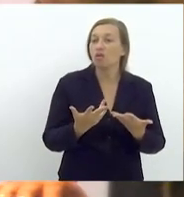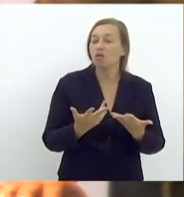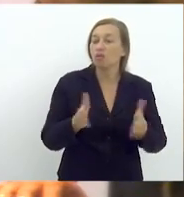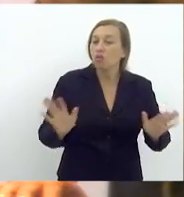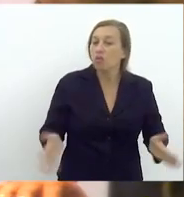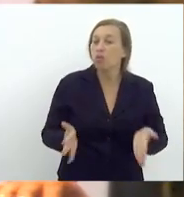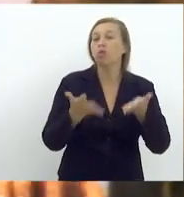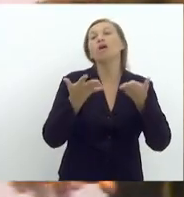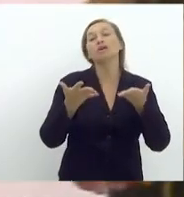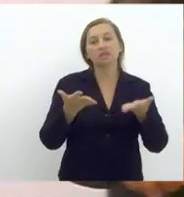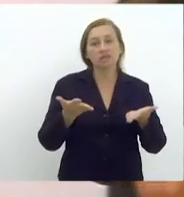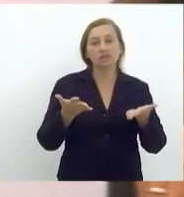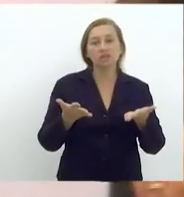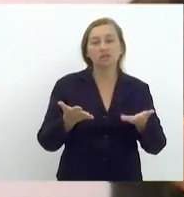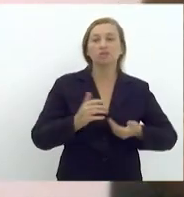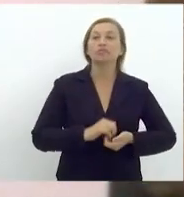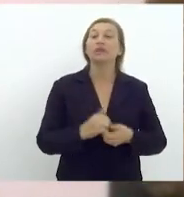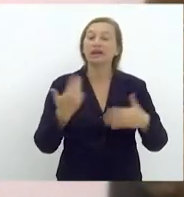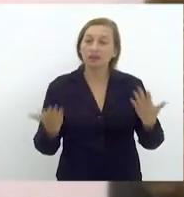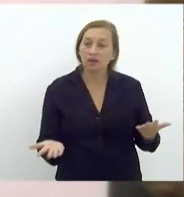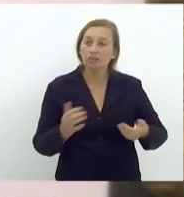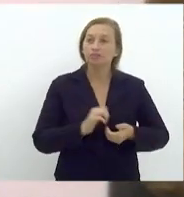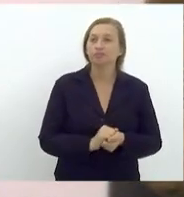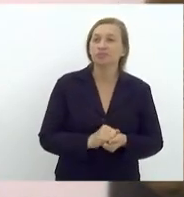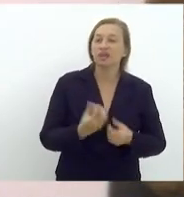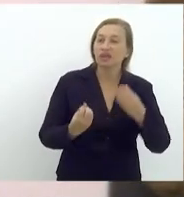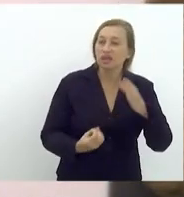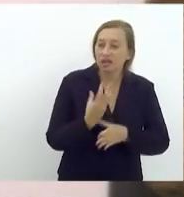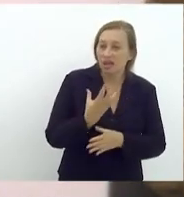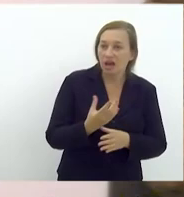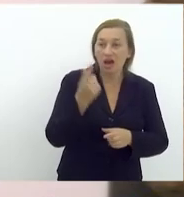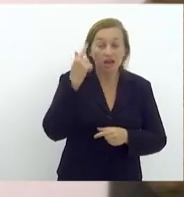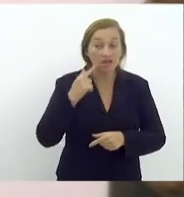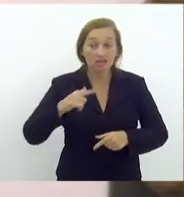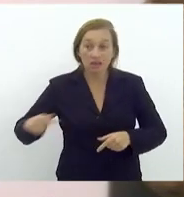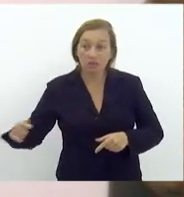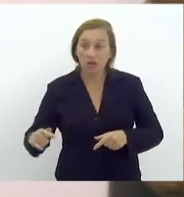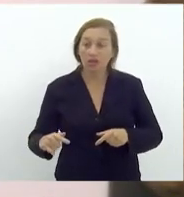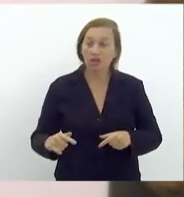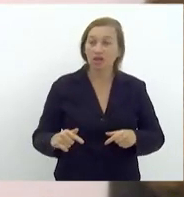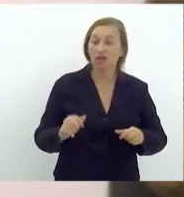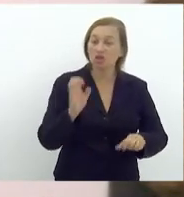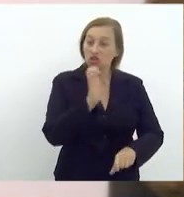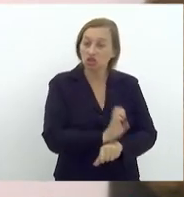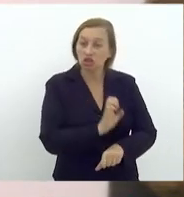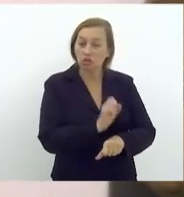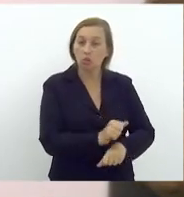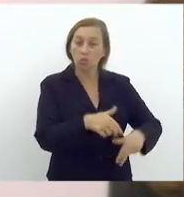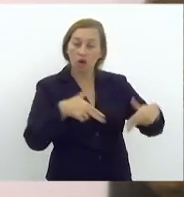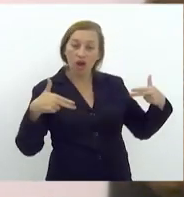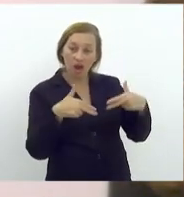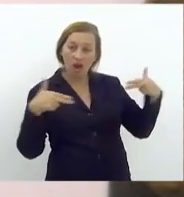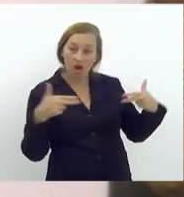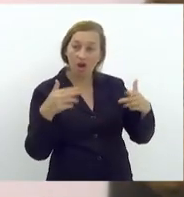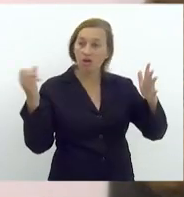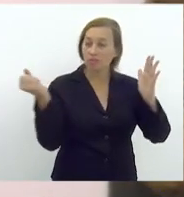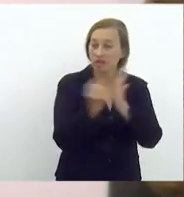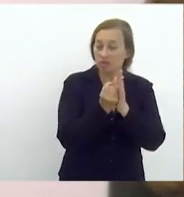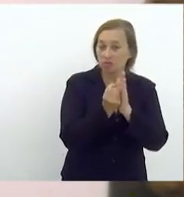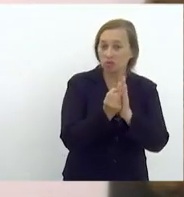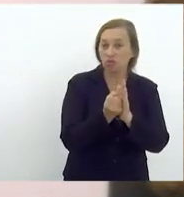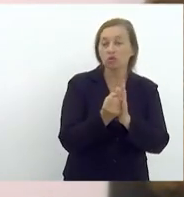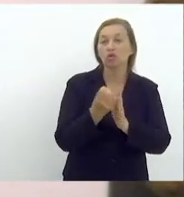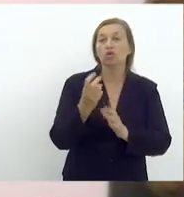incentivo e do fomento então criar a semana Estadual do hip hop tombar como patrimônio cultural